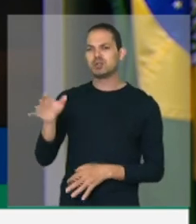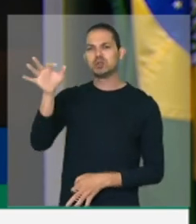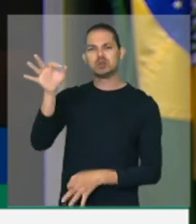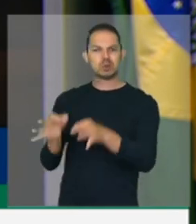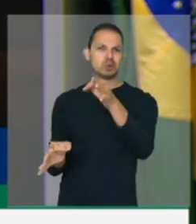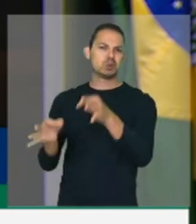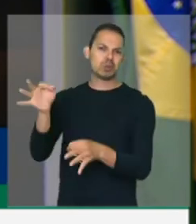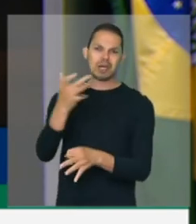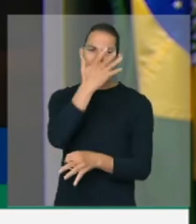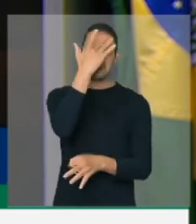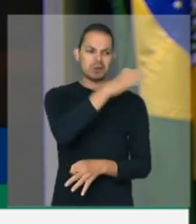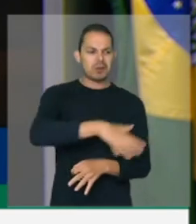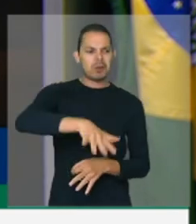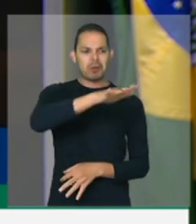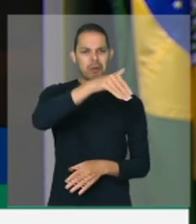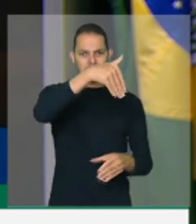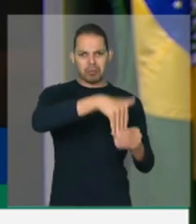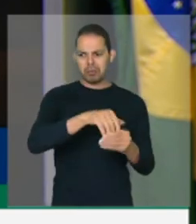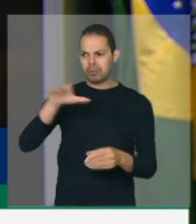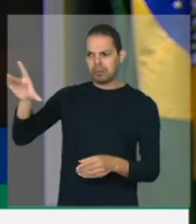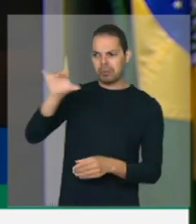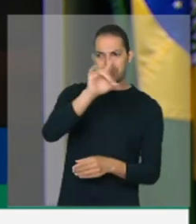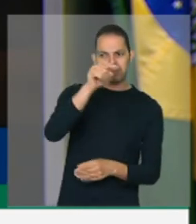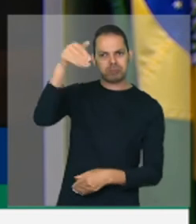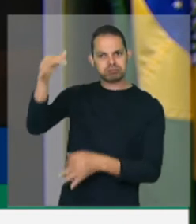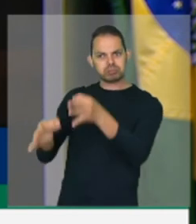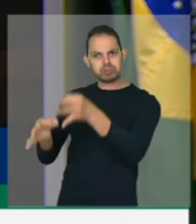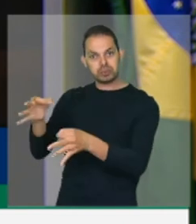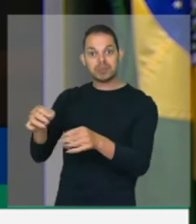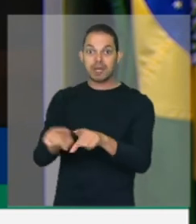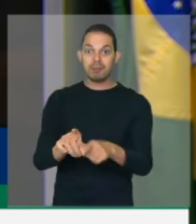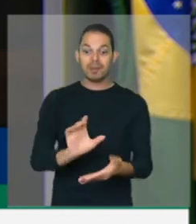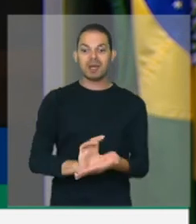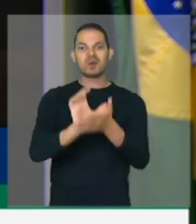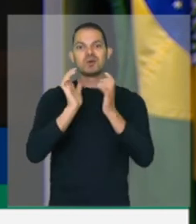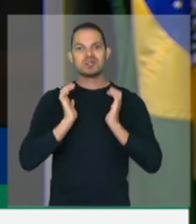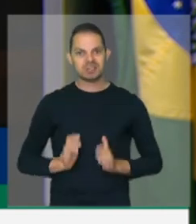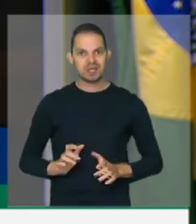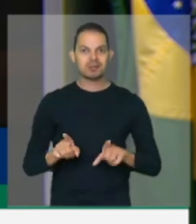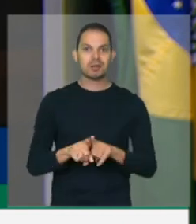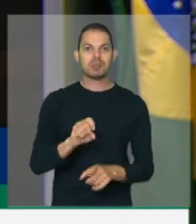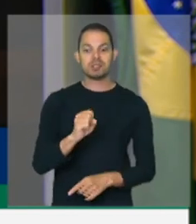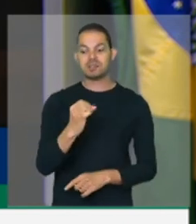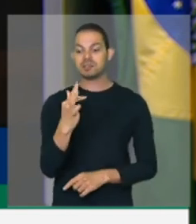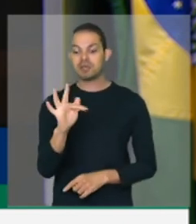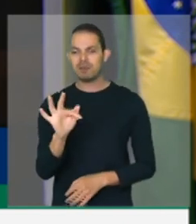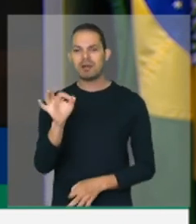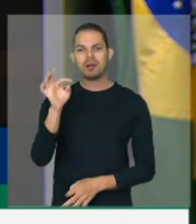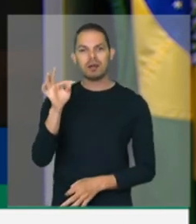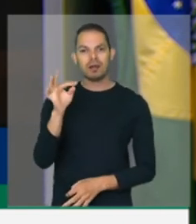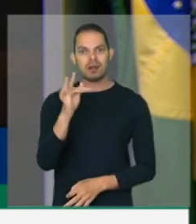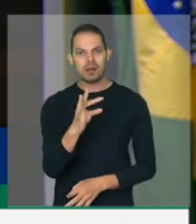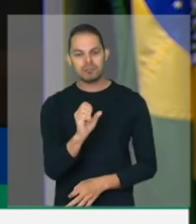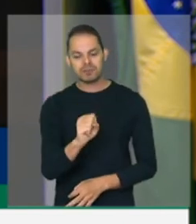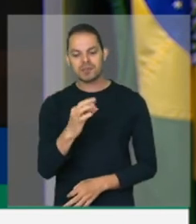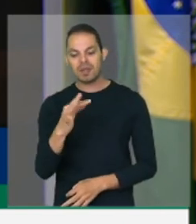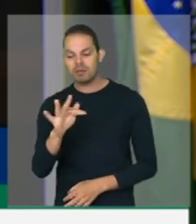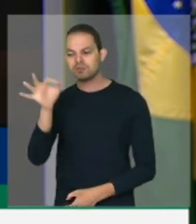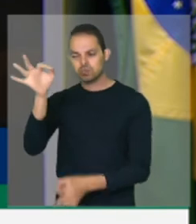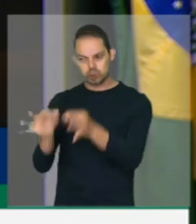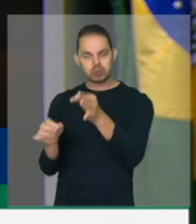seus eleitores, vai ser julgado por essa casa no Conselho de Ética e também no Supremo Tribunal Federal a partir de uma denúncia que já foi